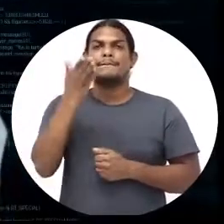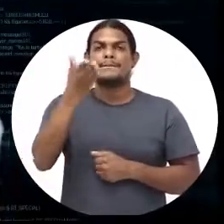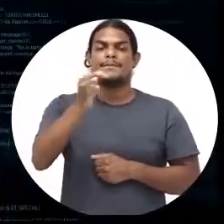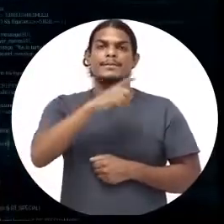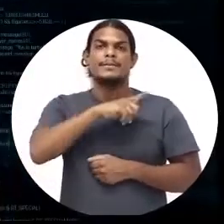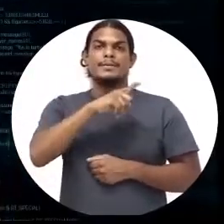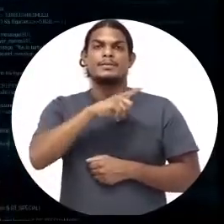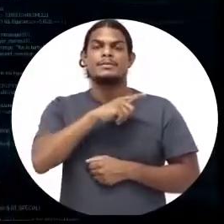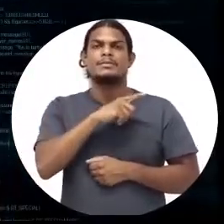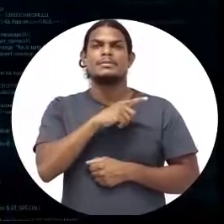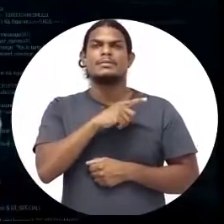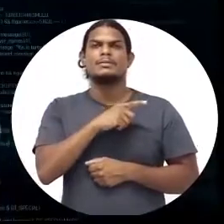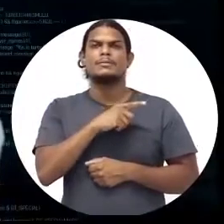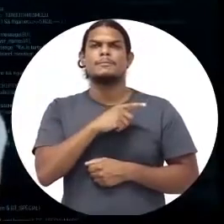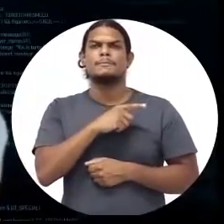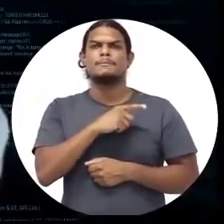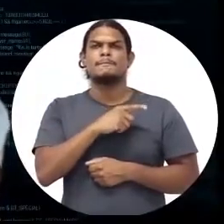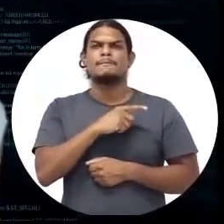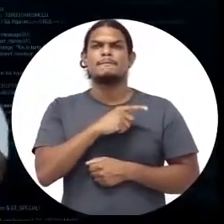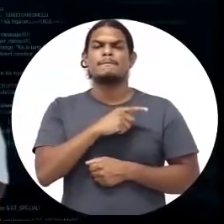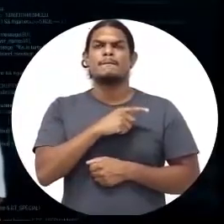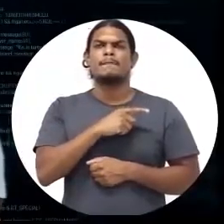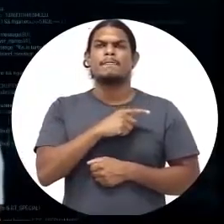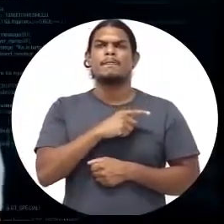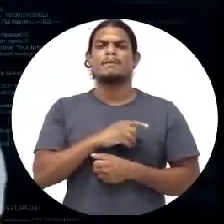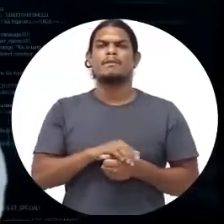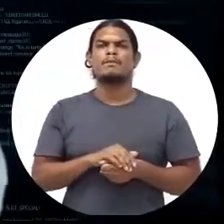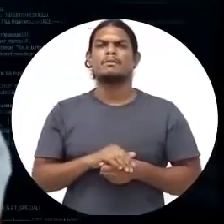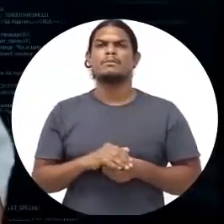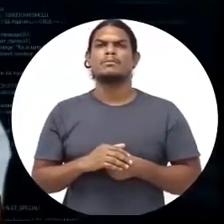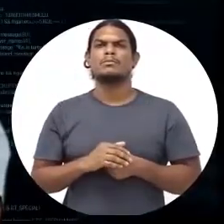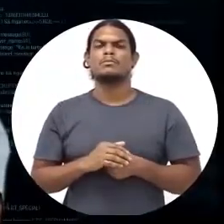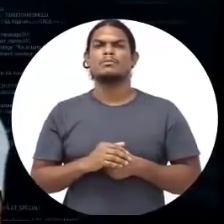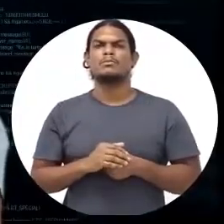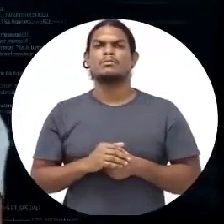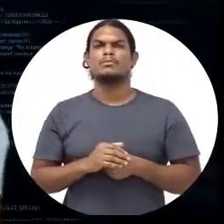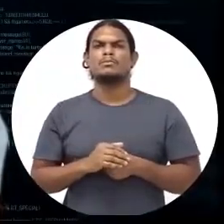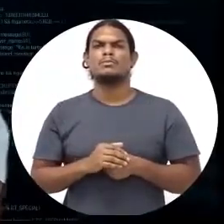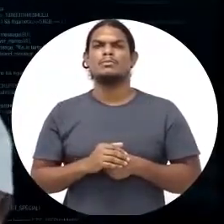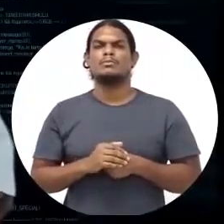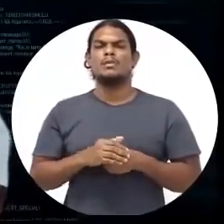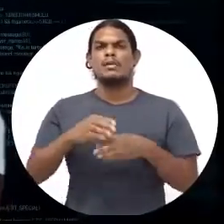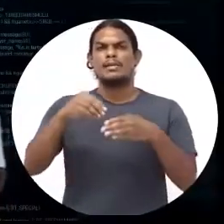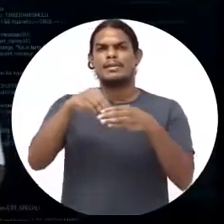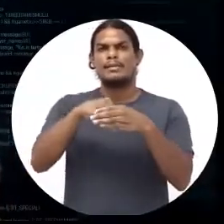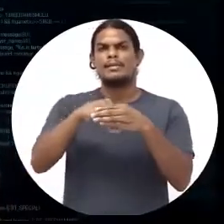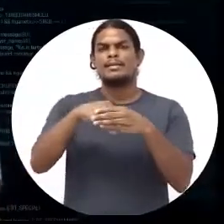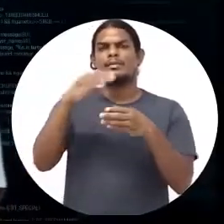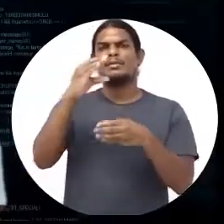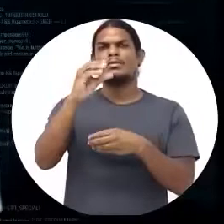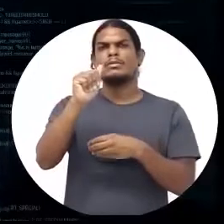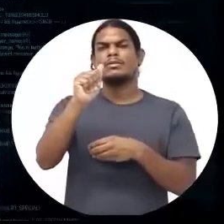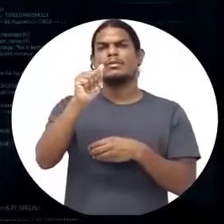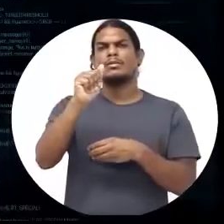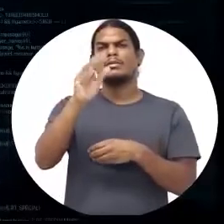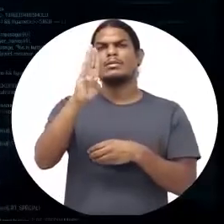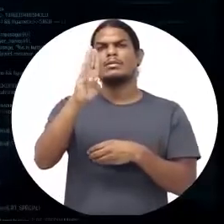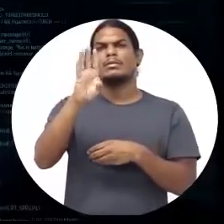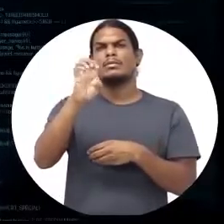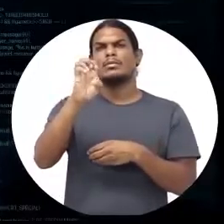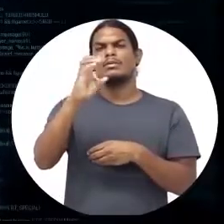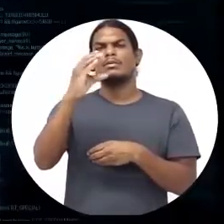tem uma div, que vai ser todo o conteúdo, dentro dela a gente vai ter um cabeçalho, um menu, um conteúdo e um